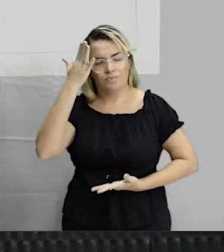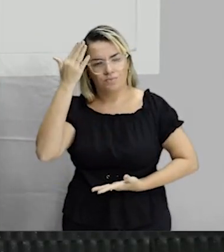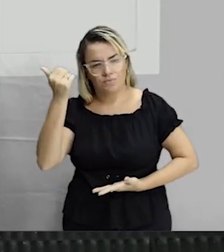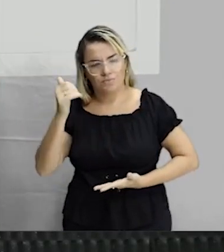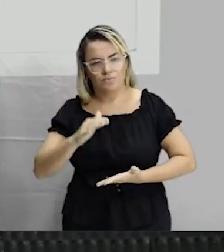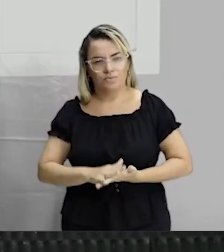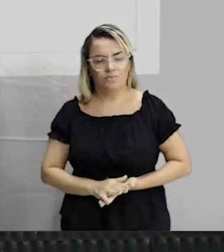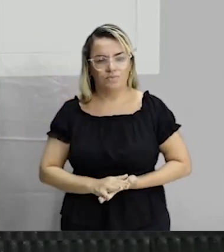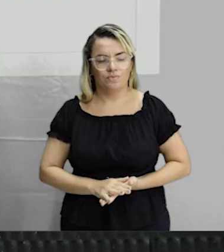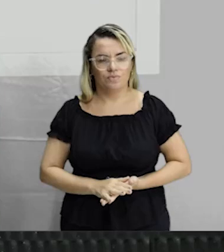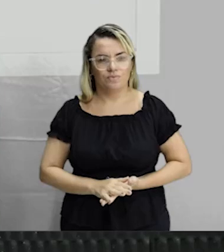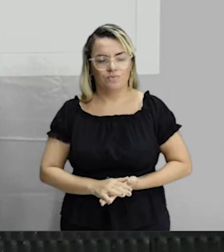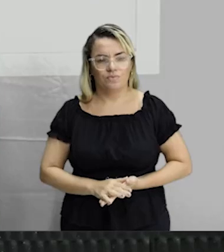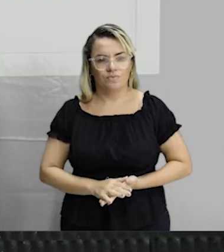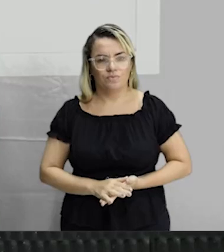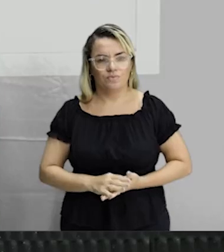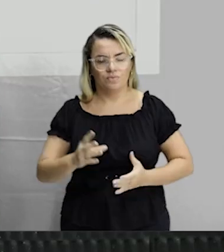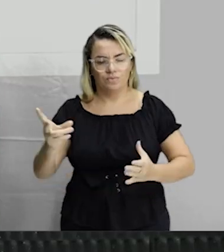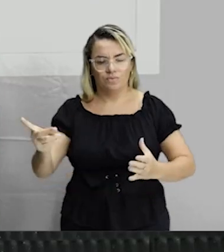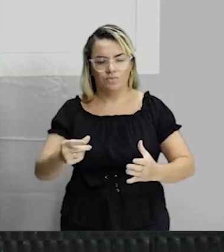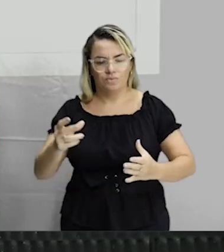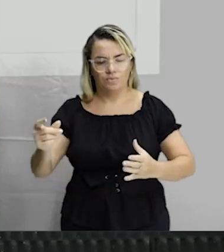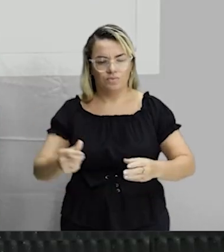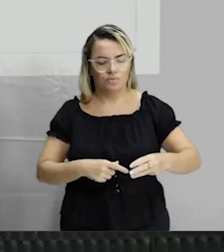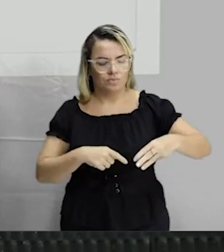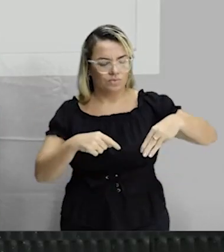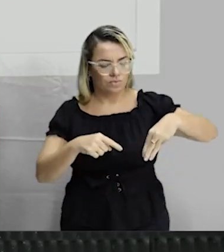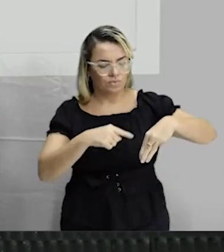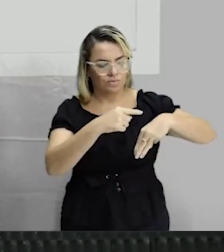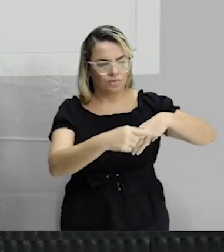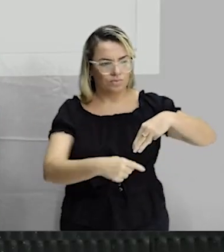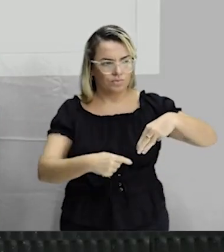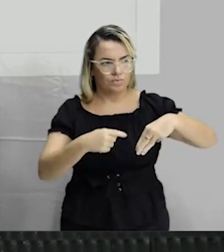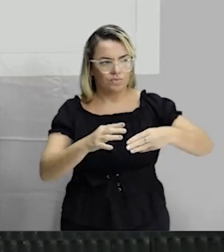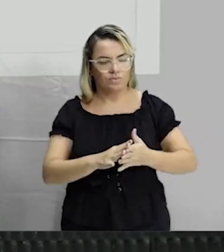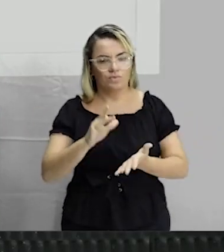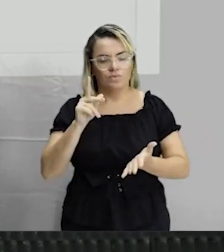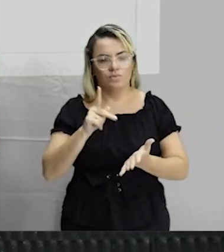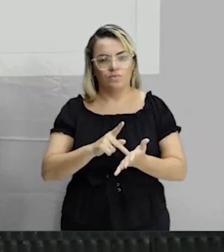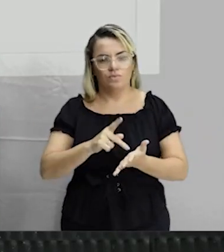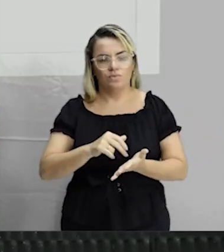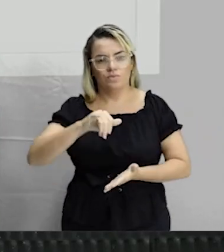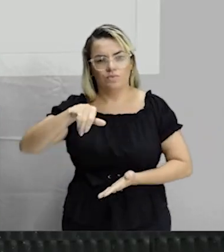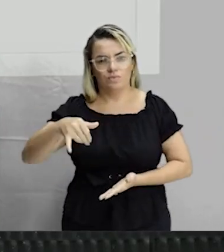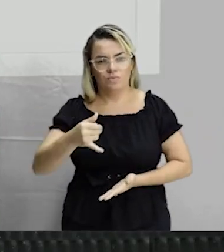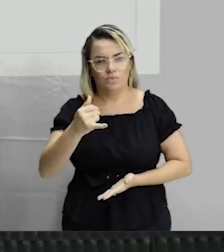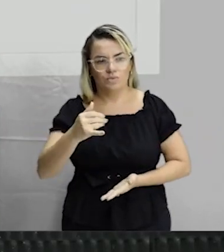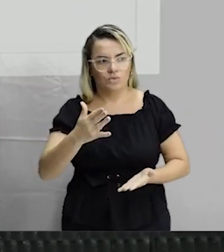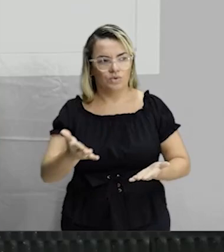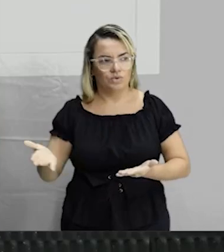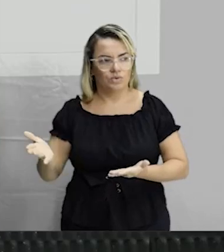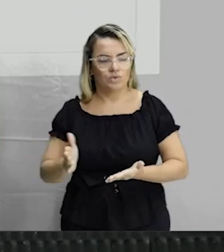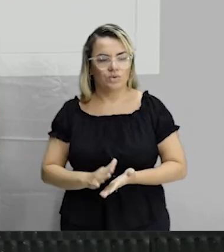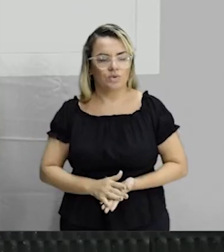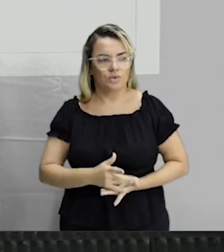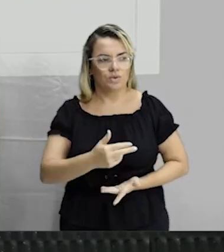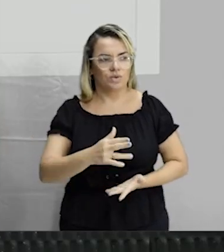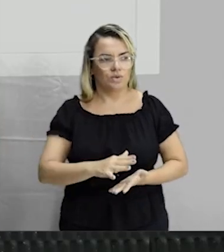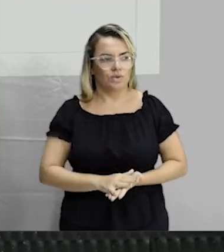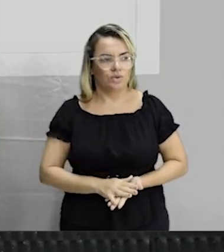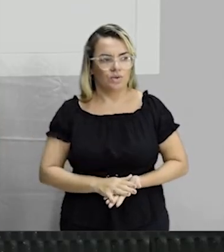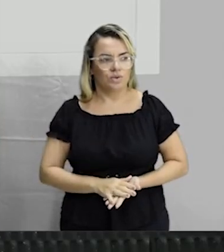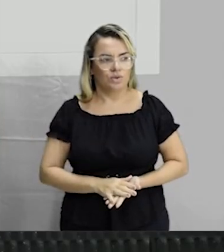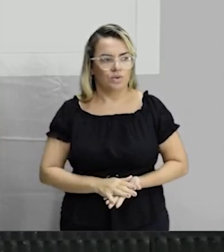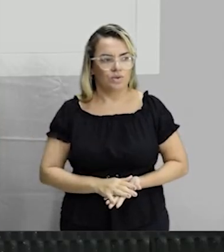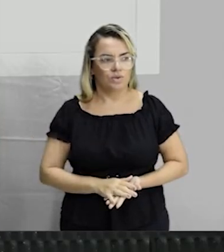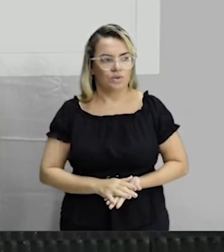o montante, na verdade, os juros, você pode descer aqui, vai ser o montante menos o